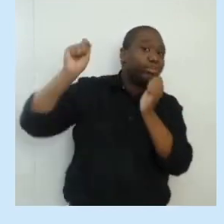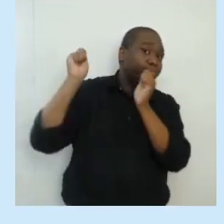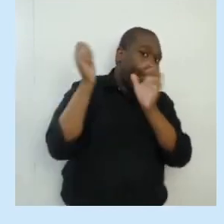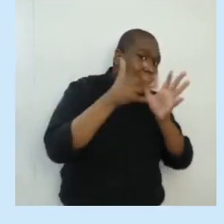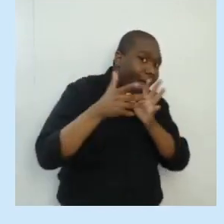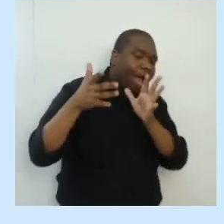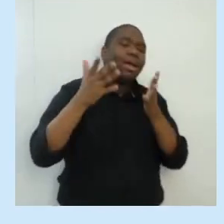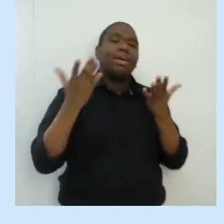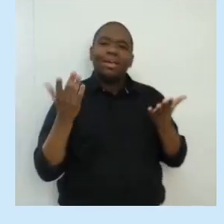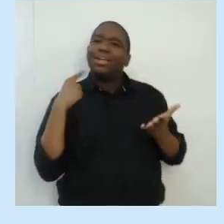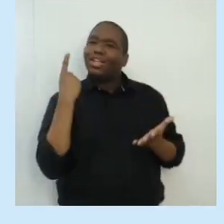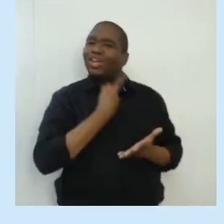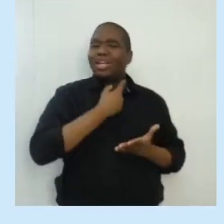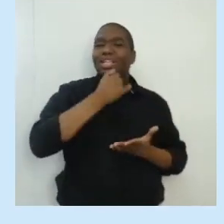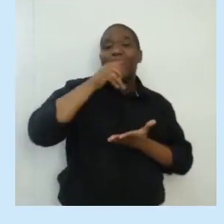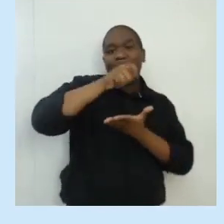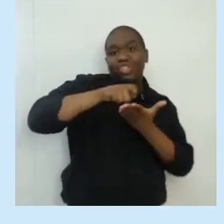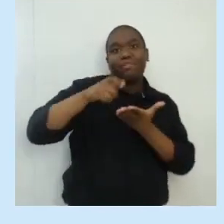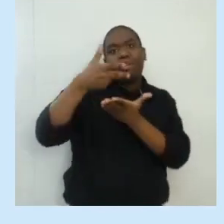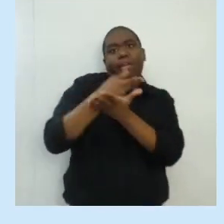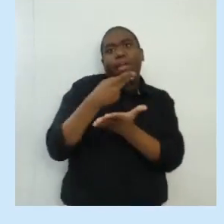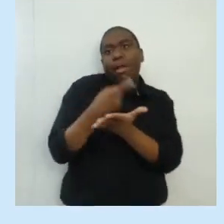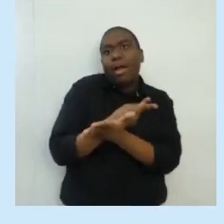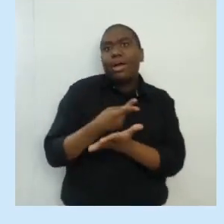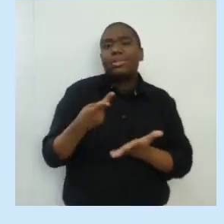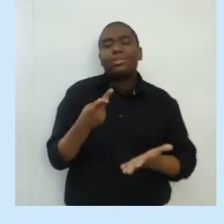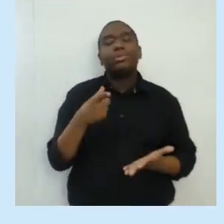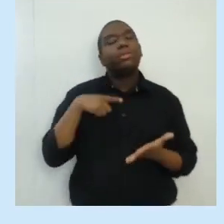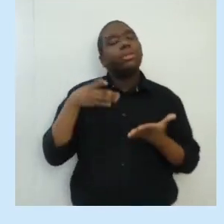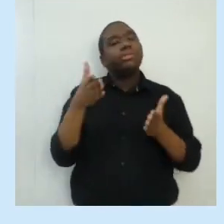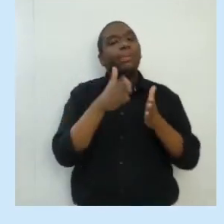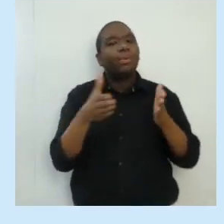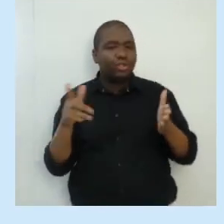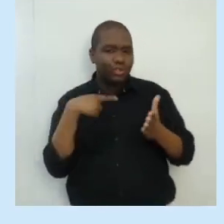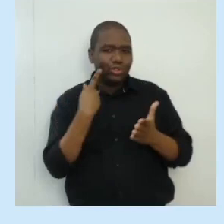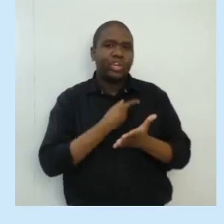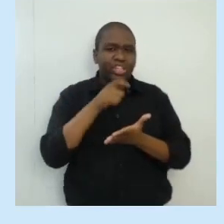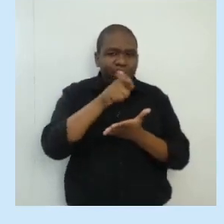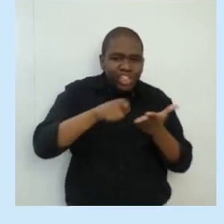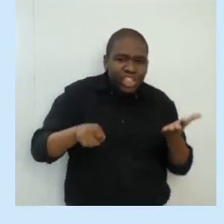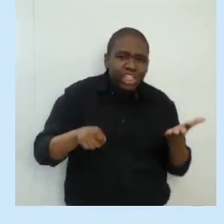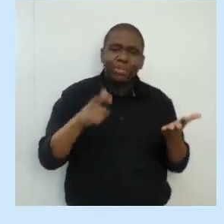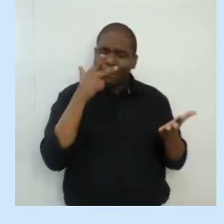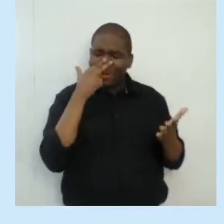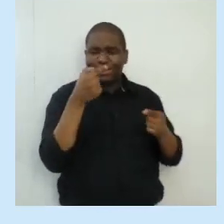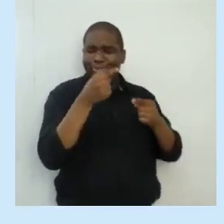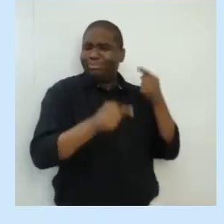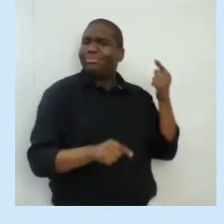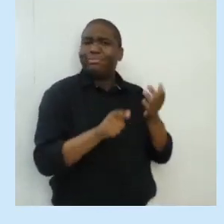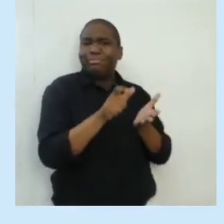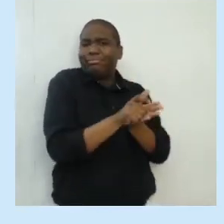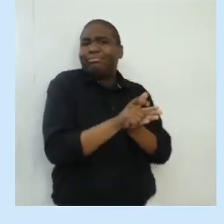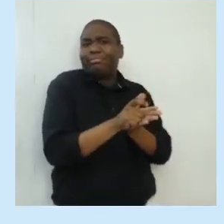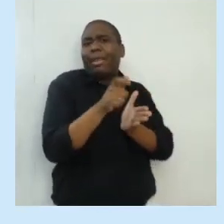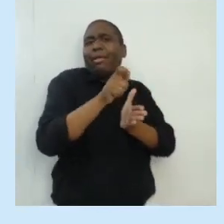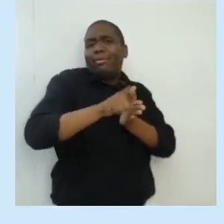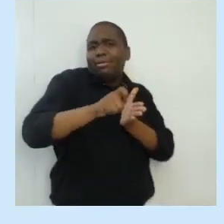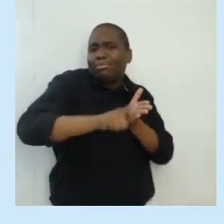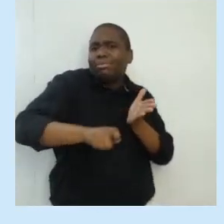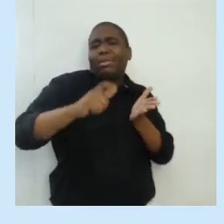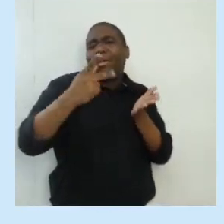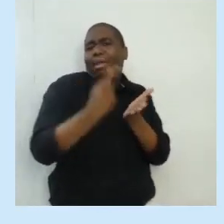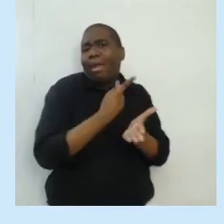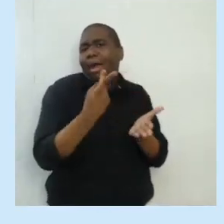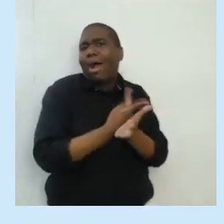gente escreve de uma maneira errada e esse processo de escrita incoerente, ou melhor, errada,